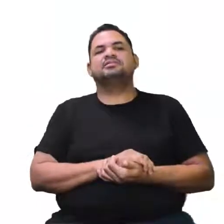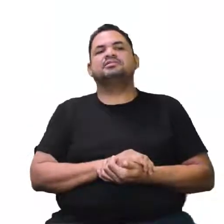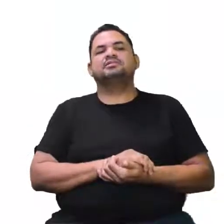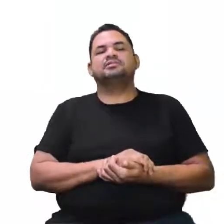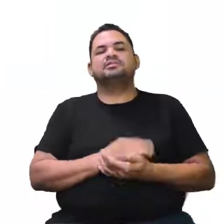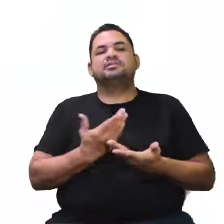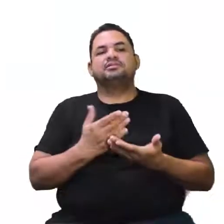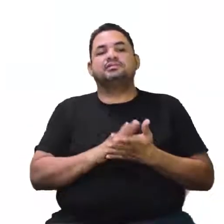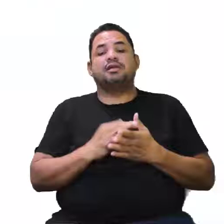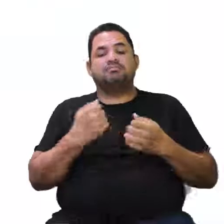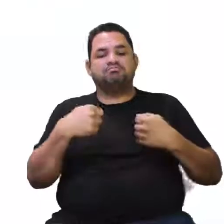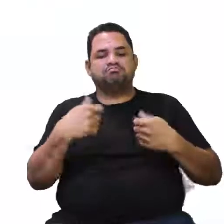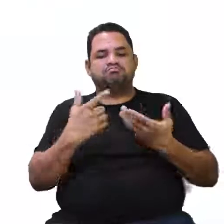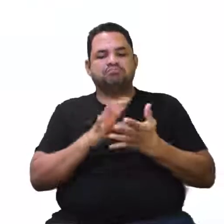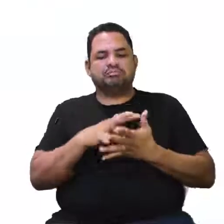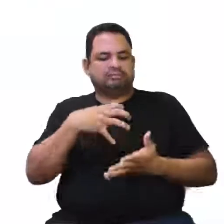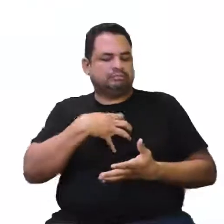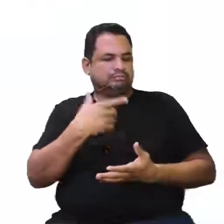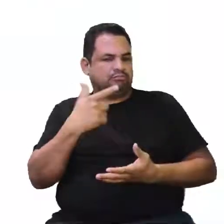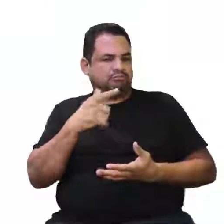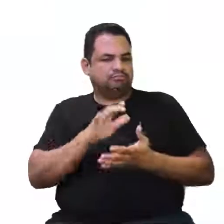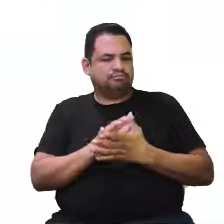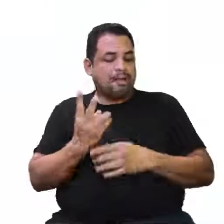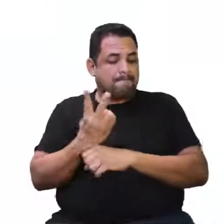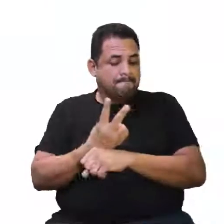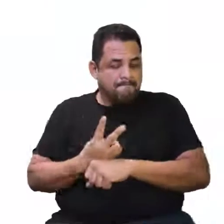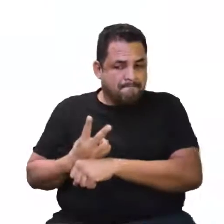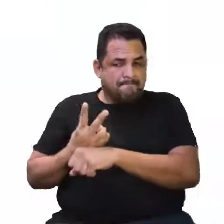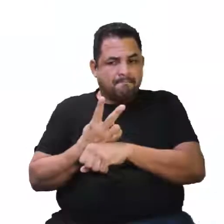você, porventura, você sentir que não tenha,